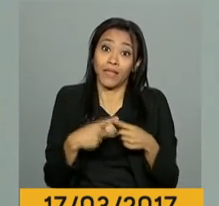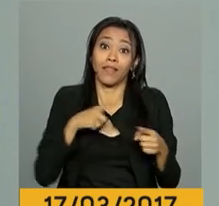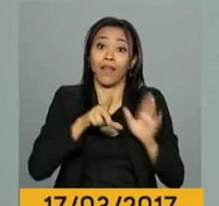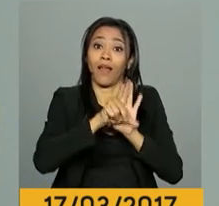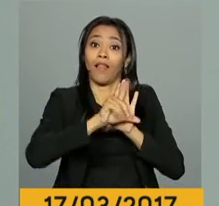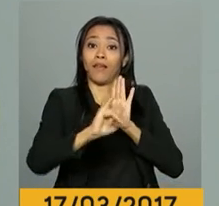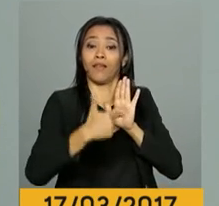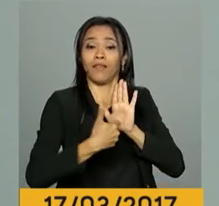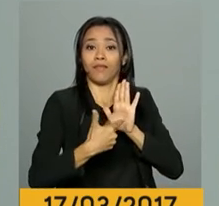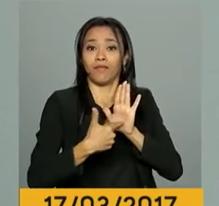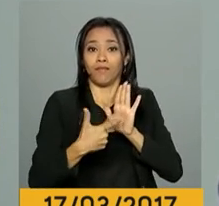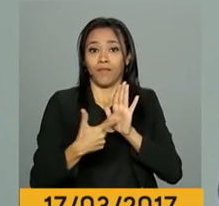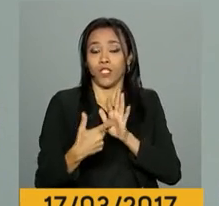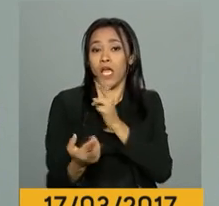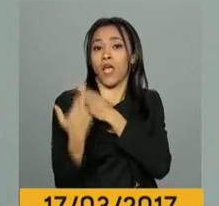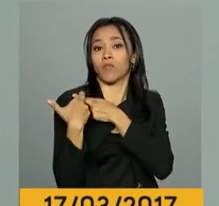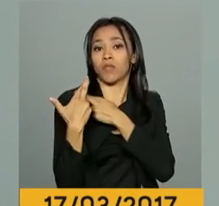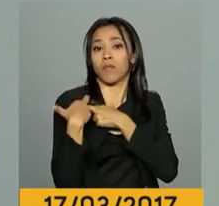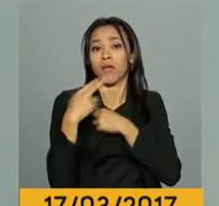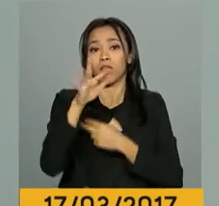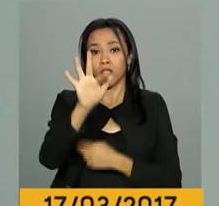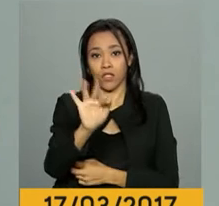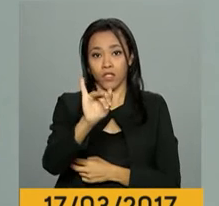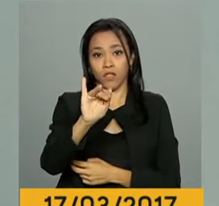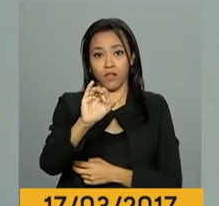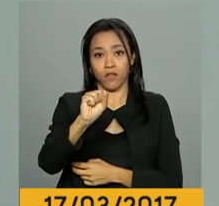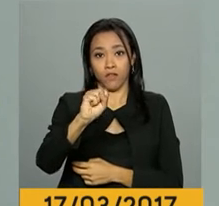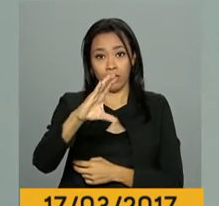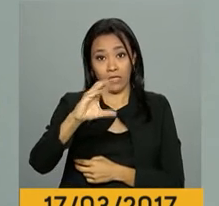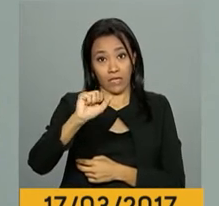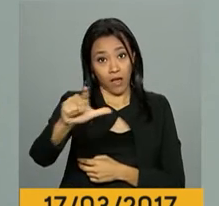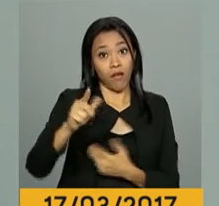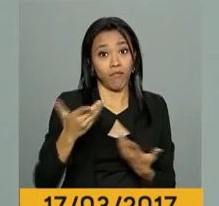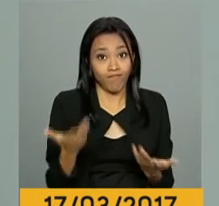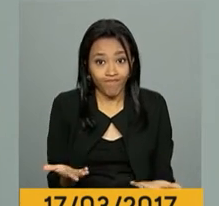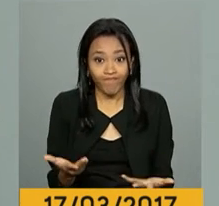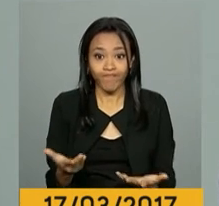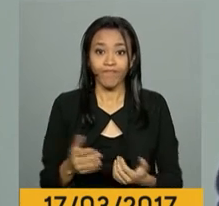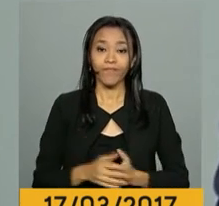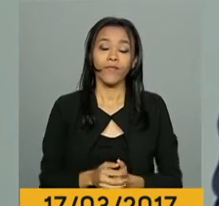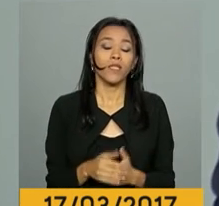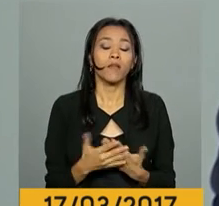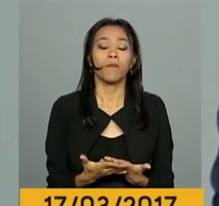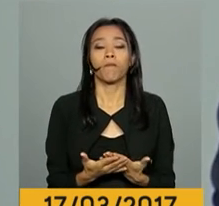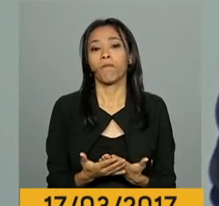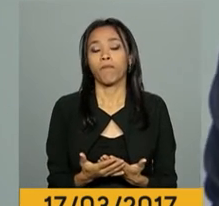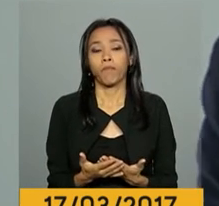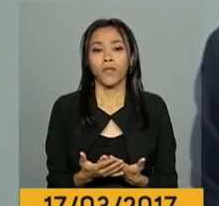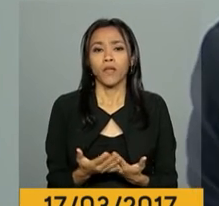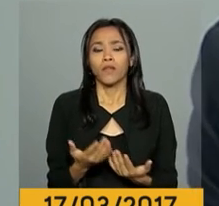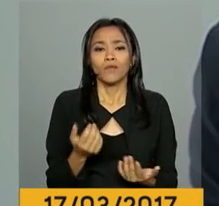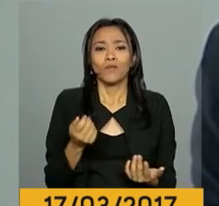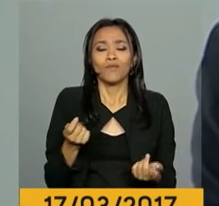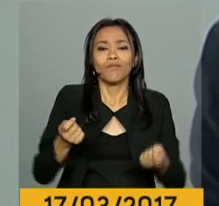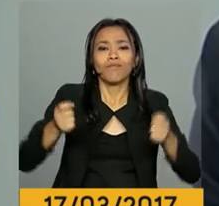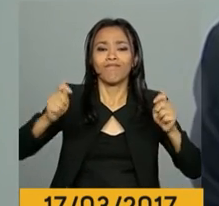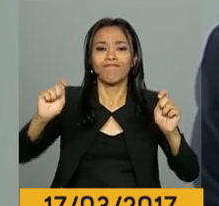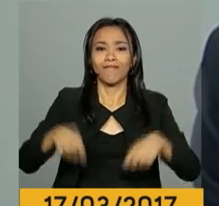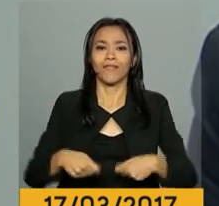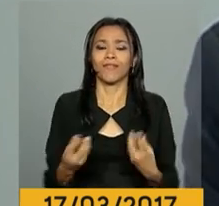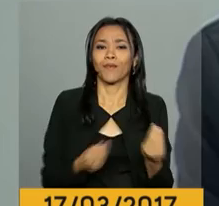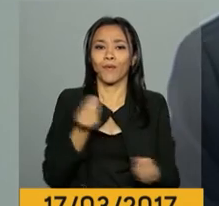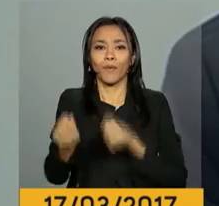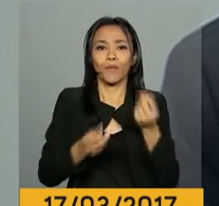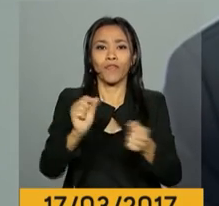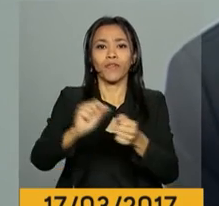quando eu piscar nessa matéria, virá logo um pedido de impeachment do presidente da República, não é verdade? Então, não há como